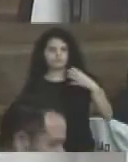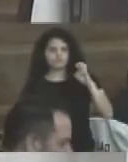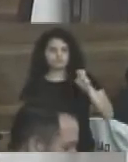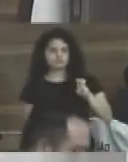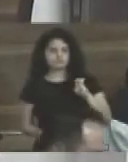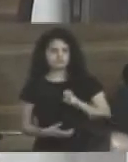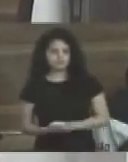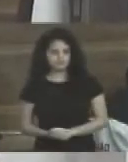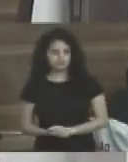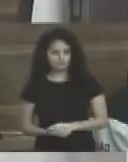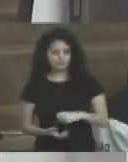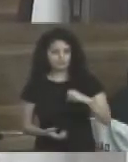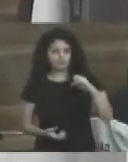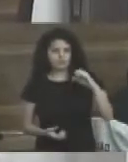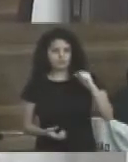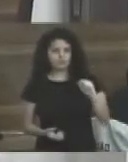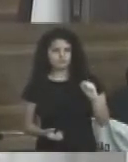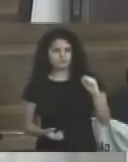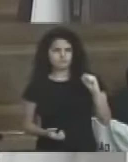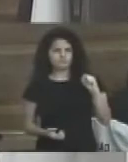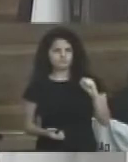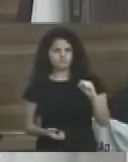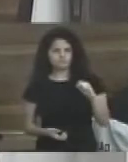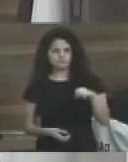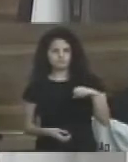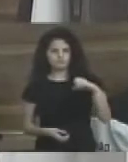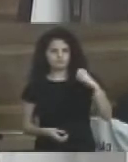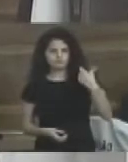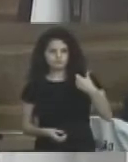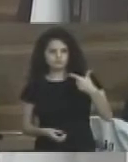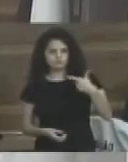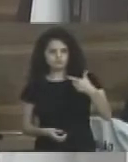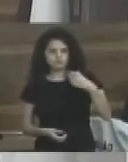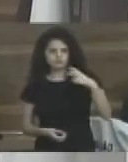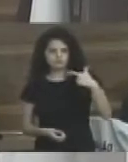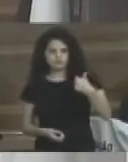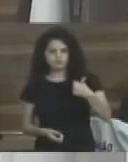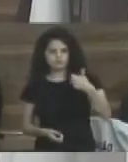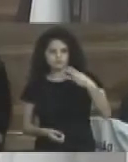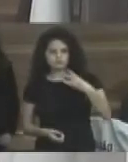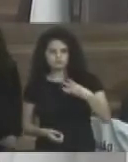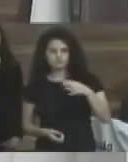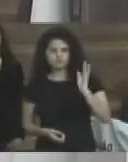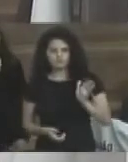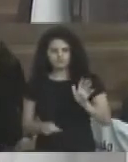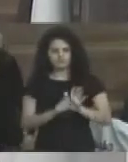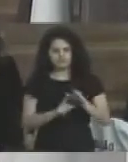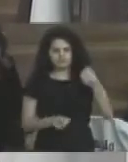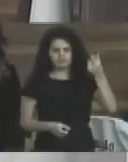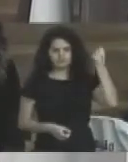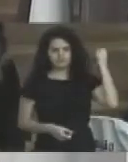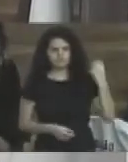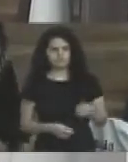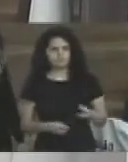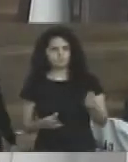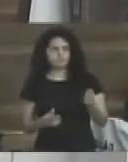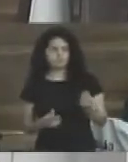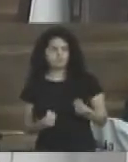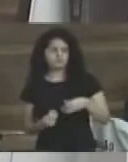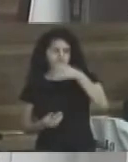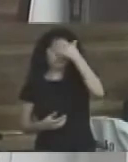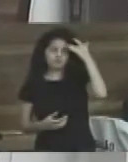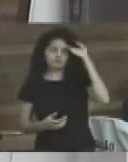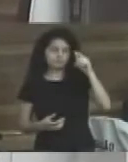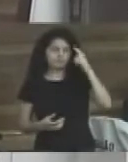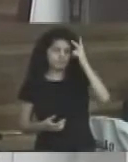número 8.213 de 91. É uma lei antiga, antiquíssima, mas muitas pessoas não têm acesso a essa